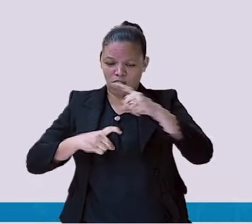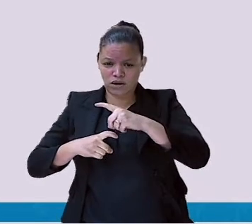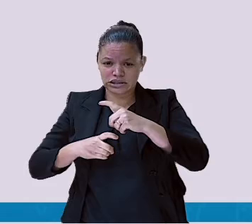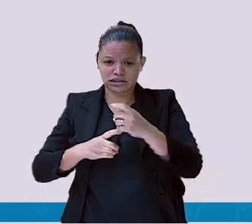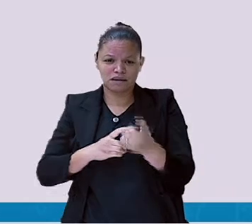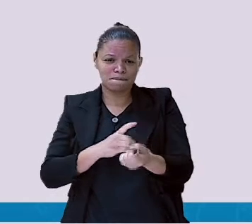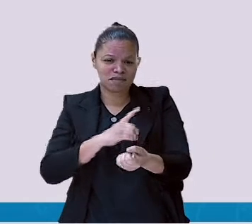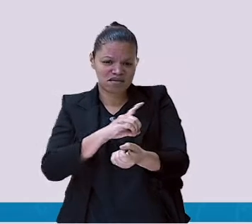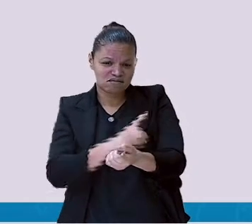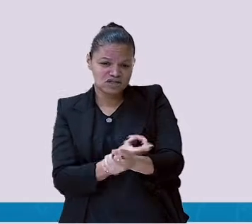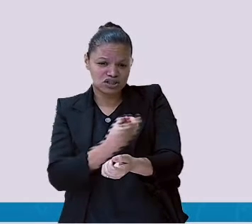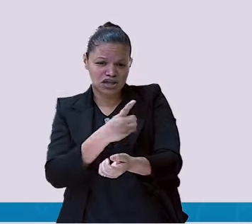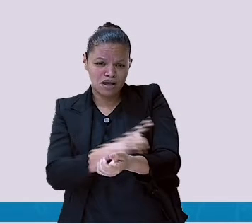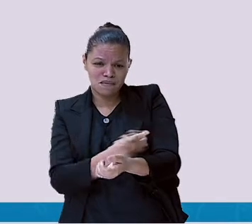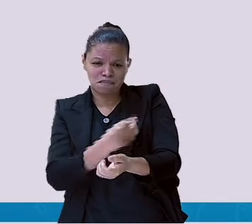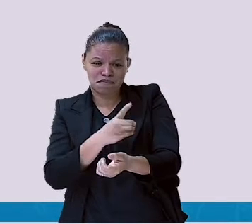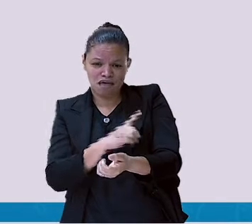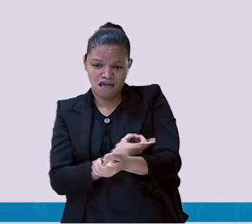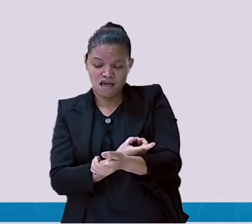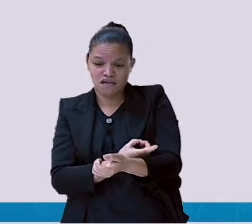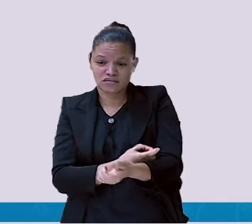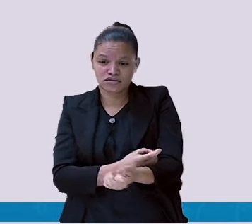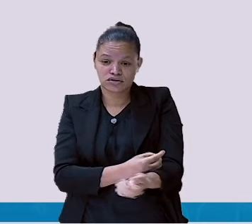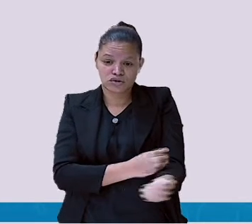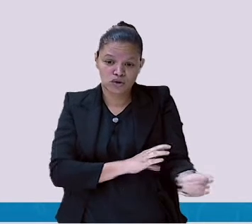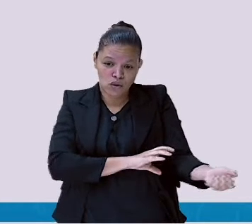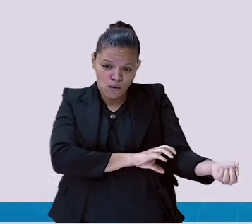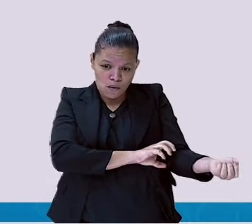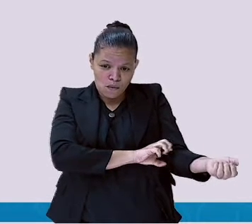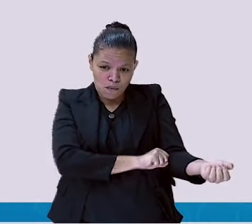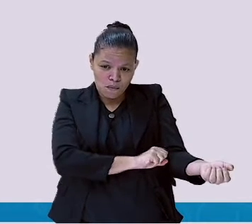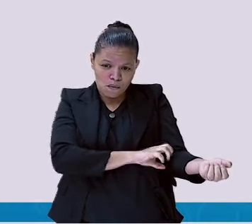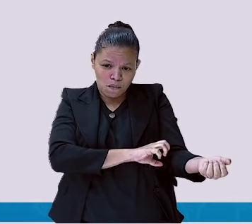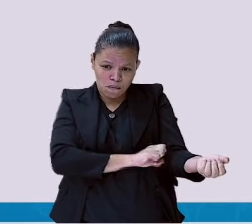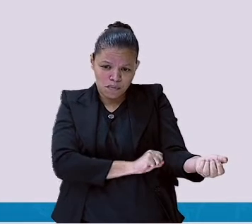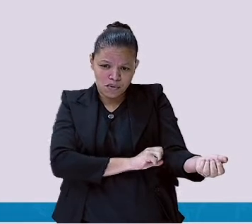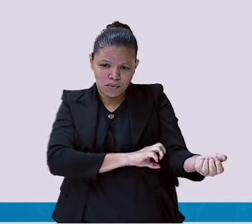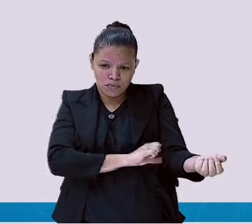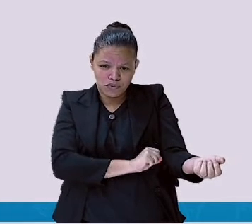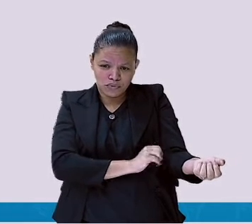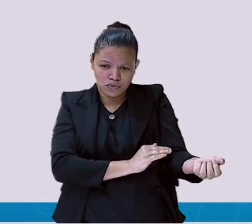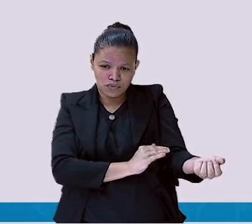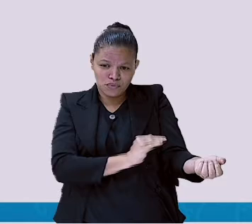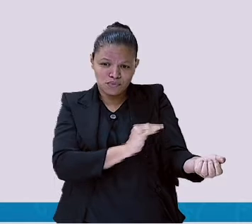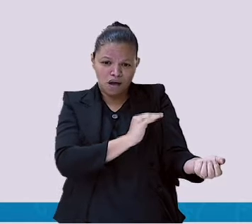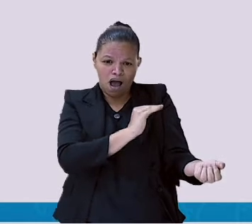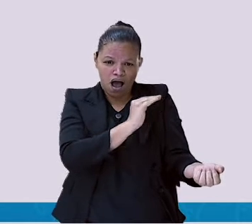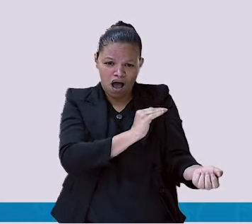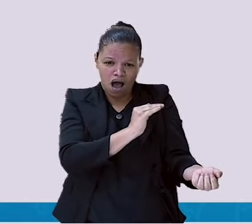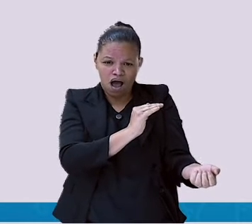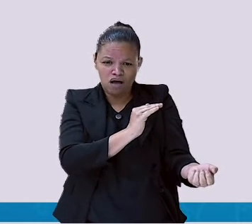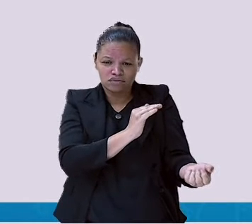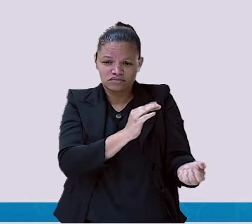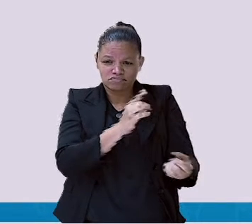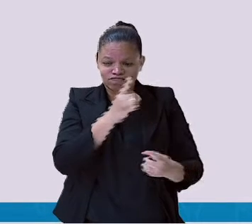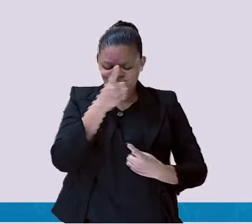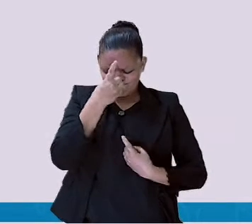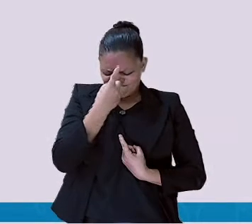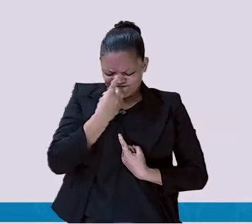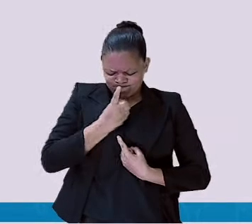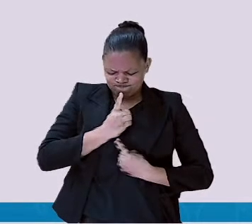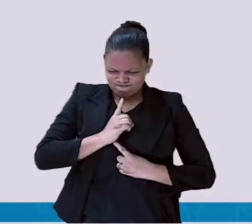aterosclerose, que é o acúmulo de gordura, tá? Nas paredes sanguíneas, e a